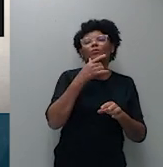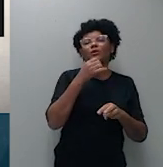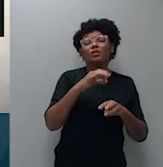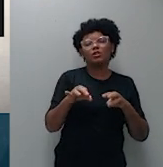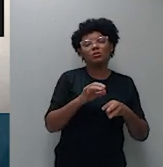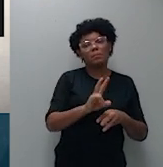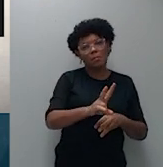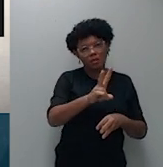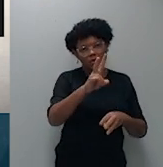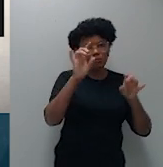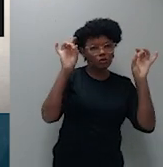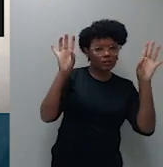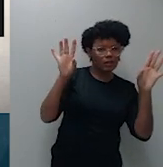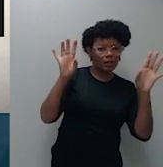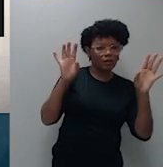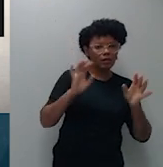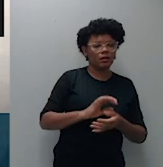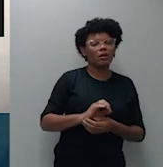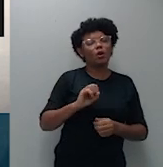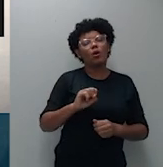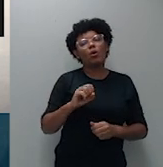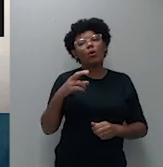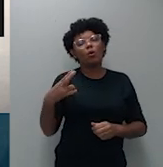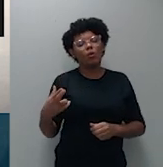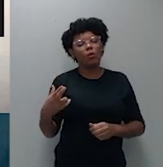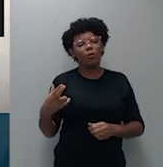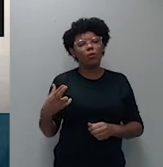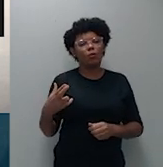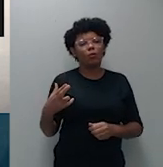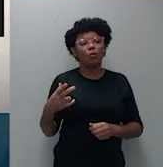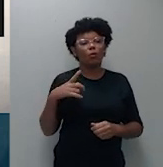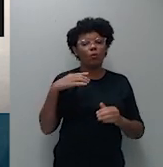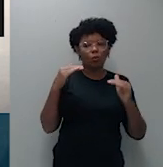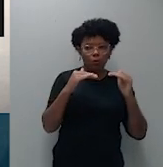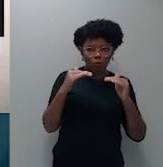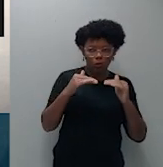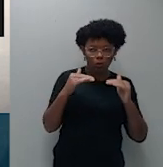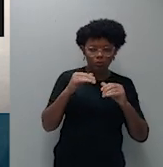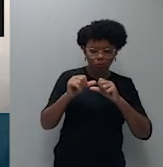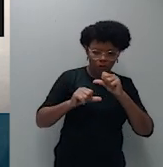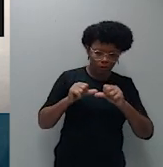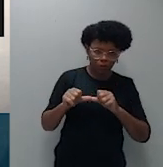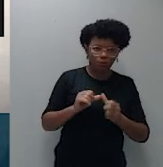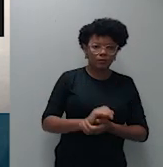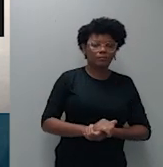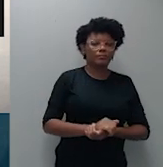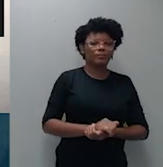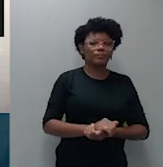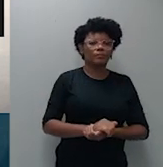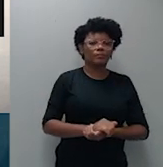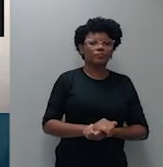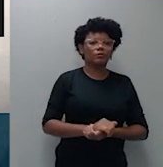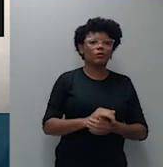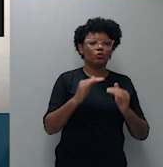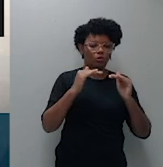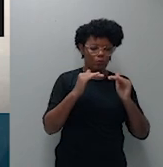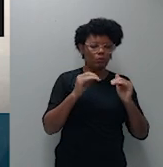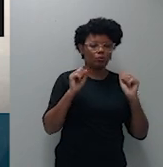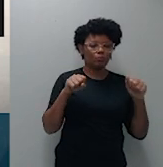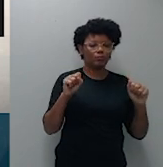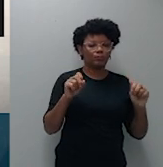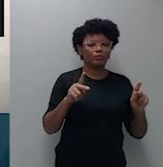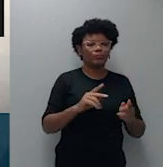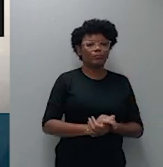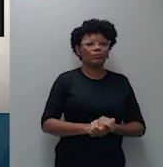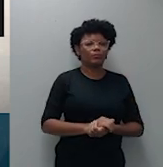Ministro Raul ainda mantém o distrato você está de acordo com essa notificação sobre